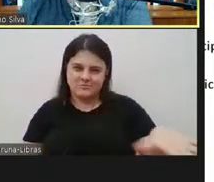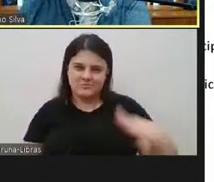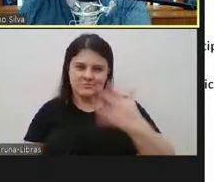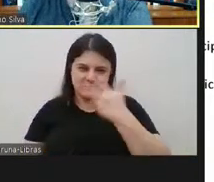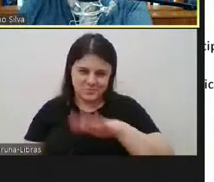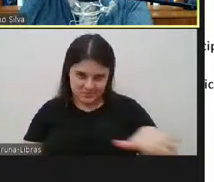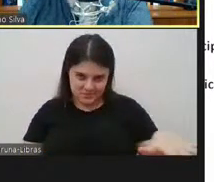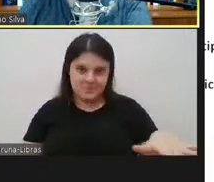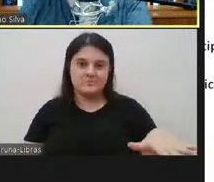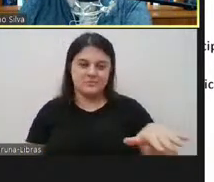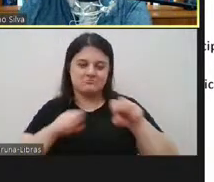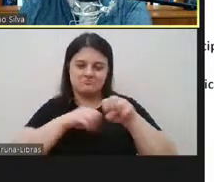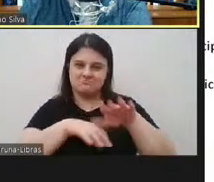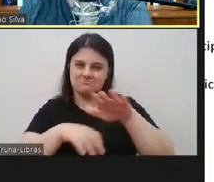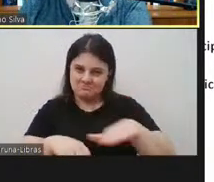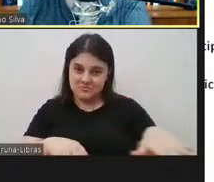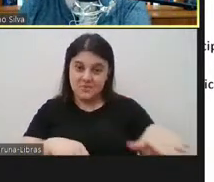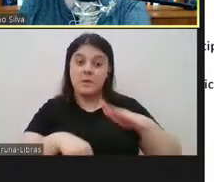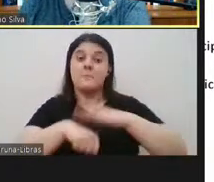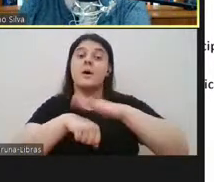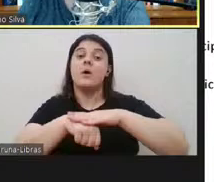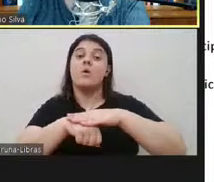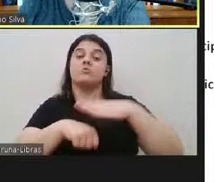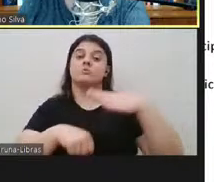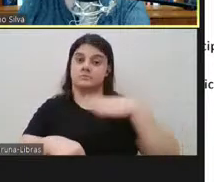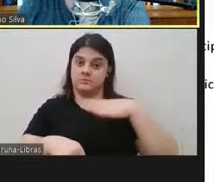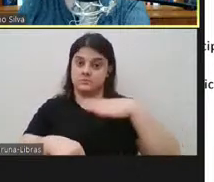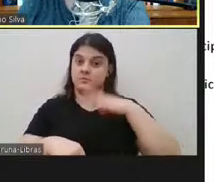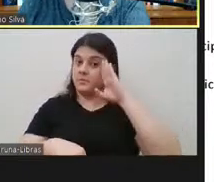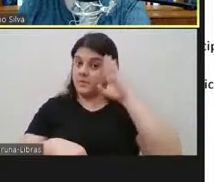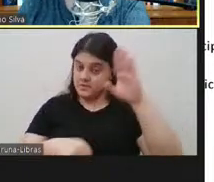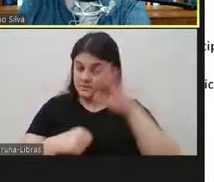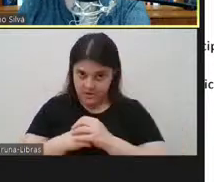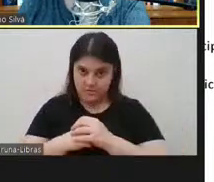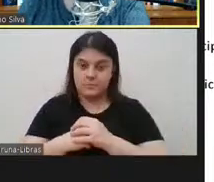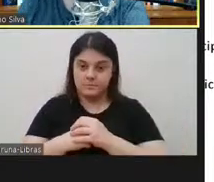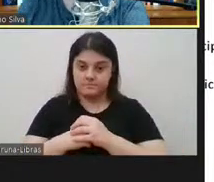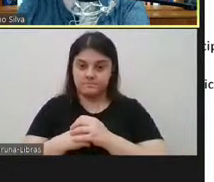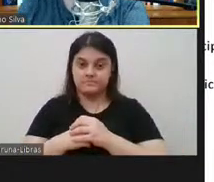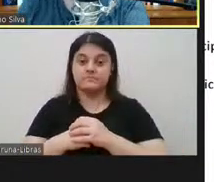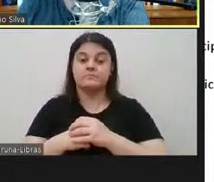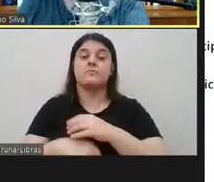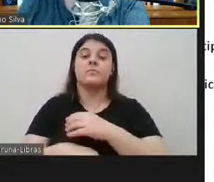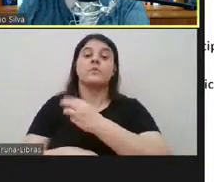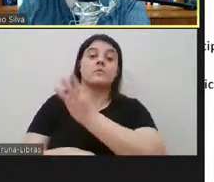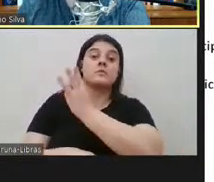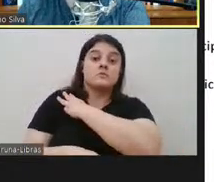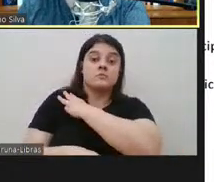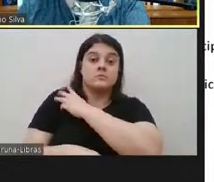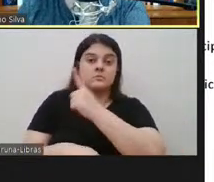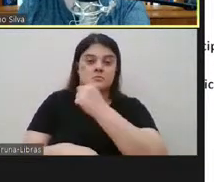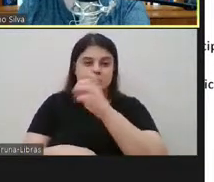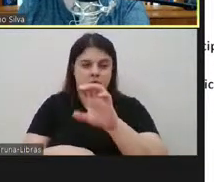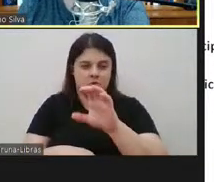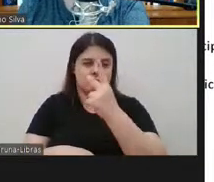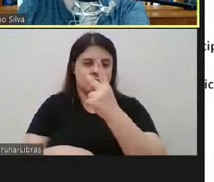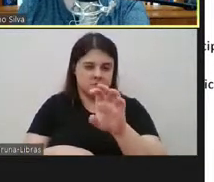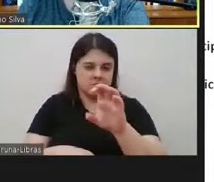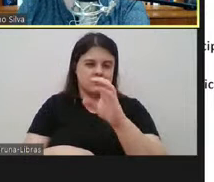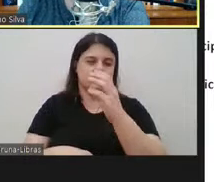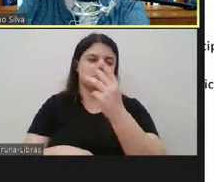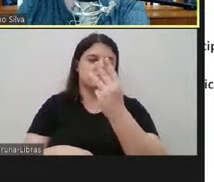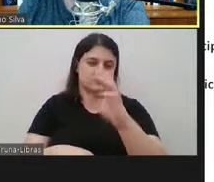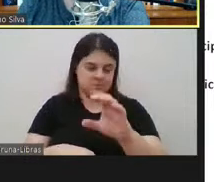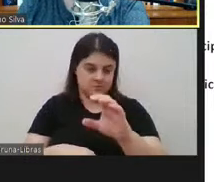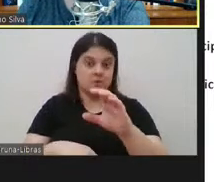Crechinha a educação infantil fica a cargo do município majoritariamente né o ensino médio a fica a cargo majoritariamente aí nos